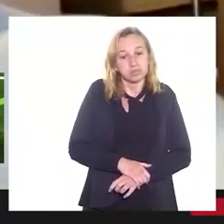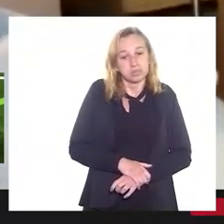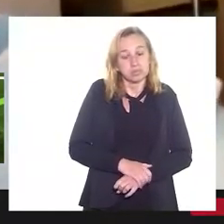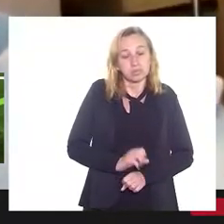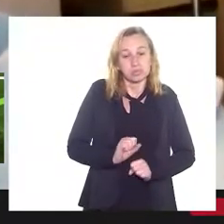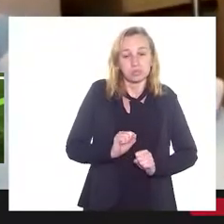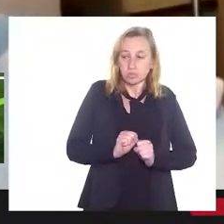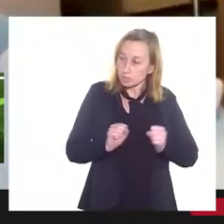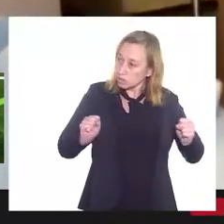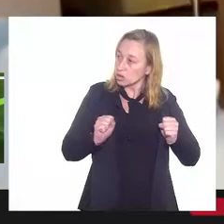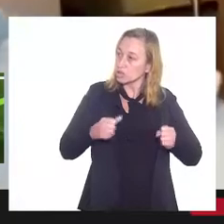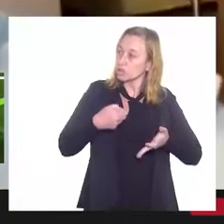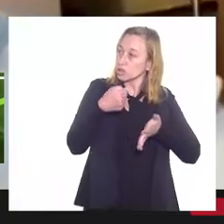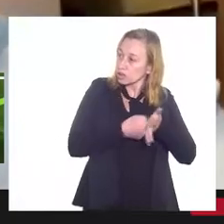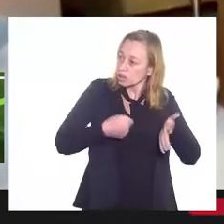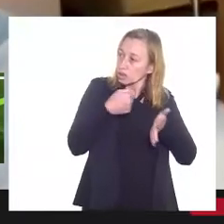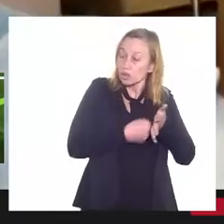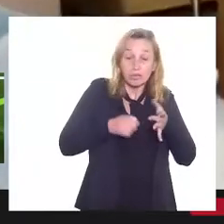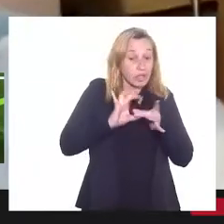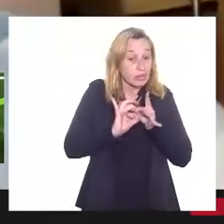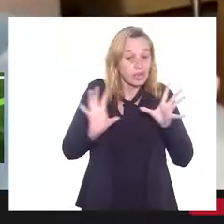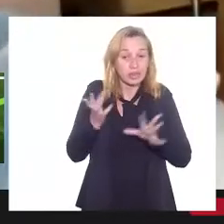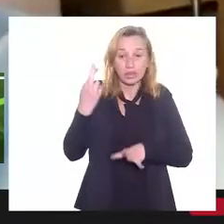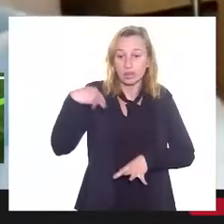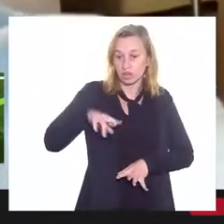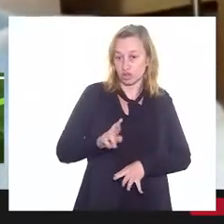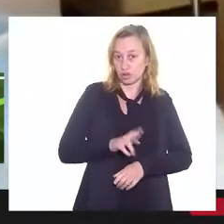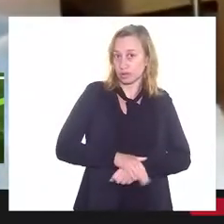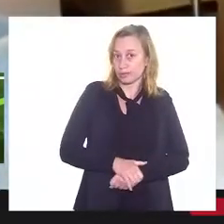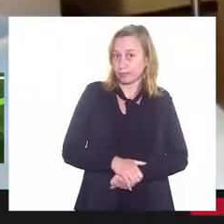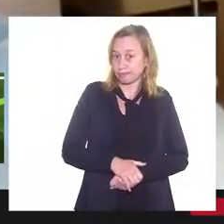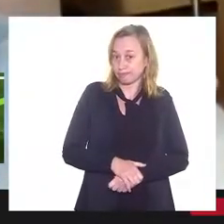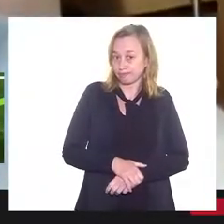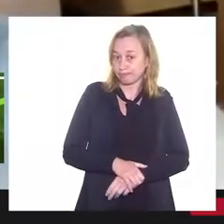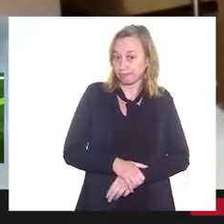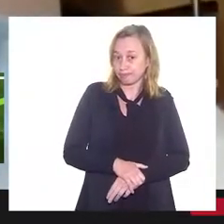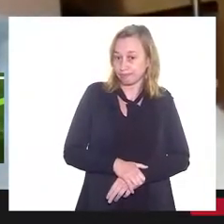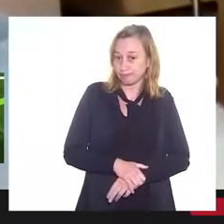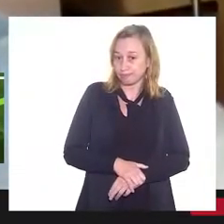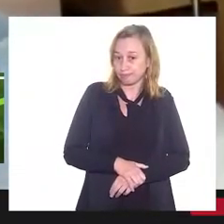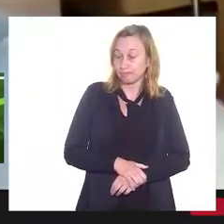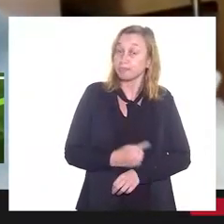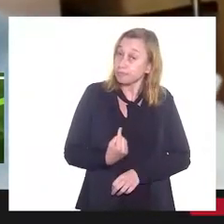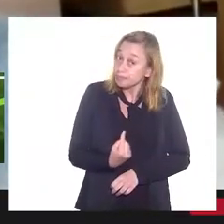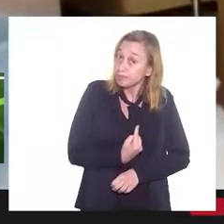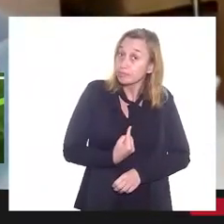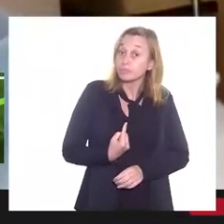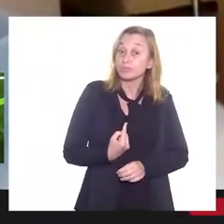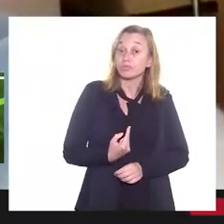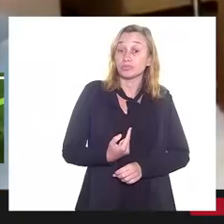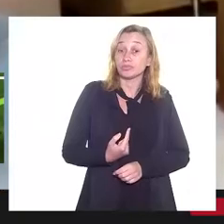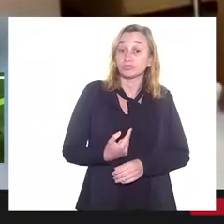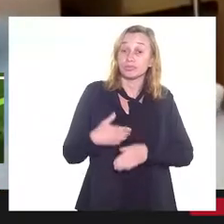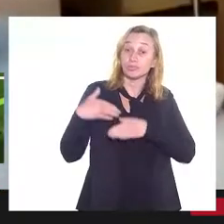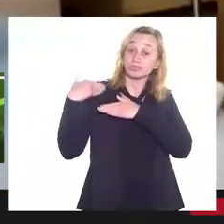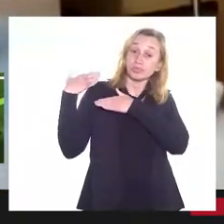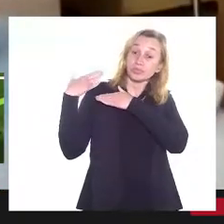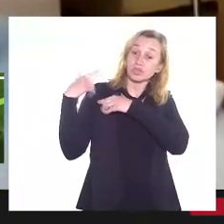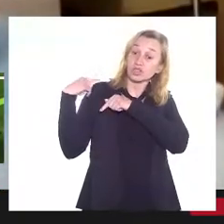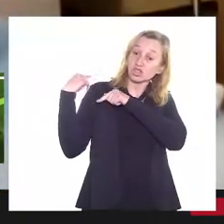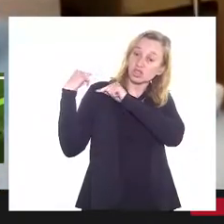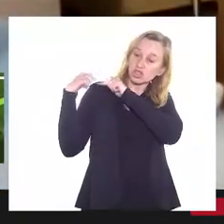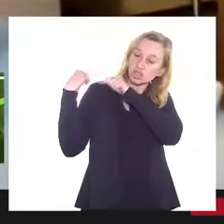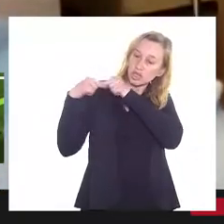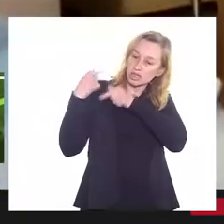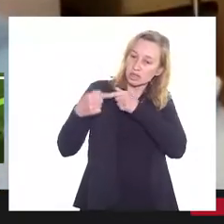lutadores pela liberdade religiosa não é lógico de uma geração do meu pai